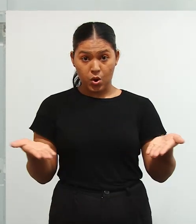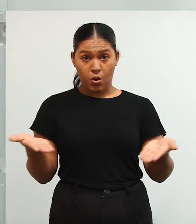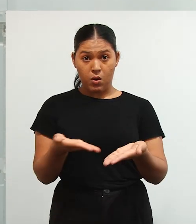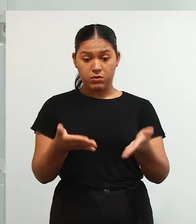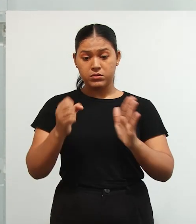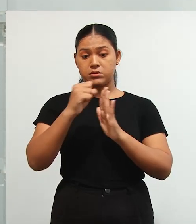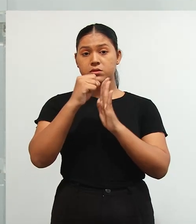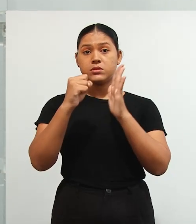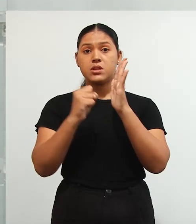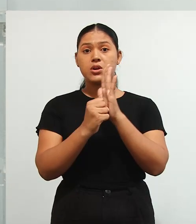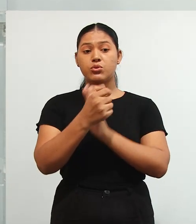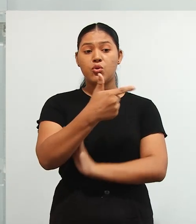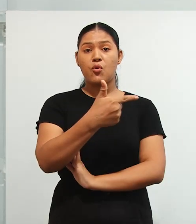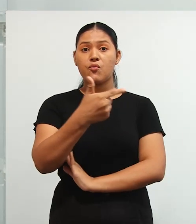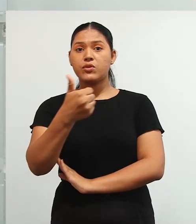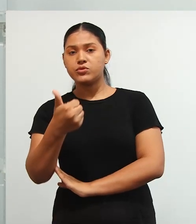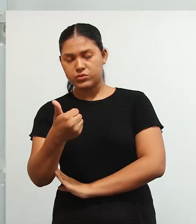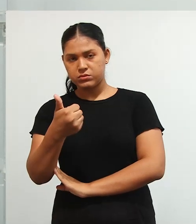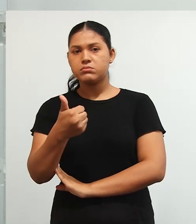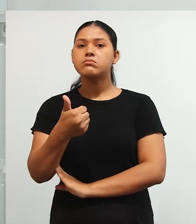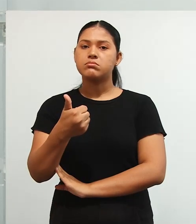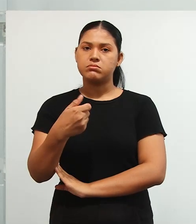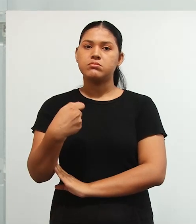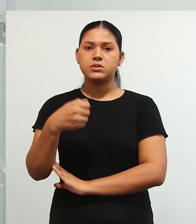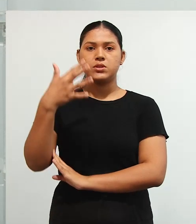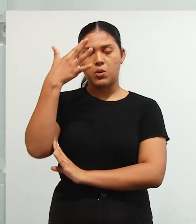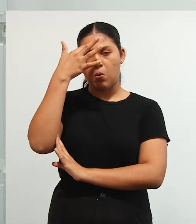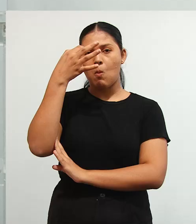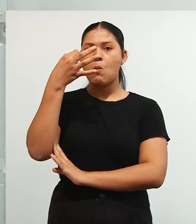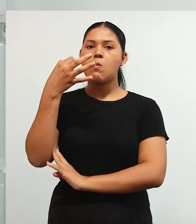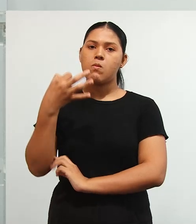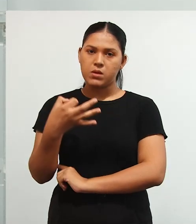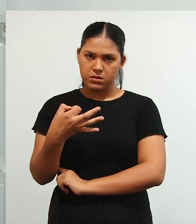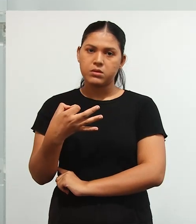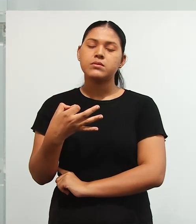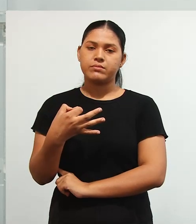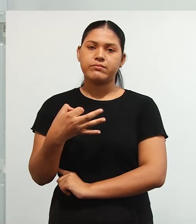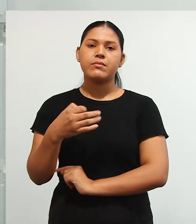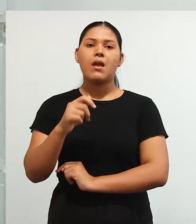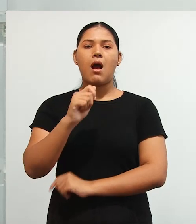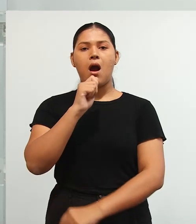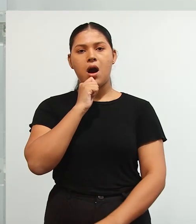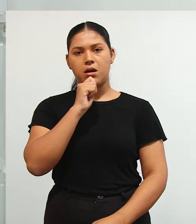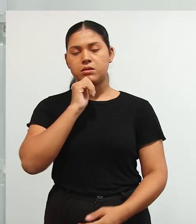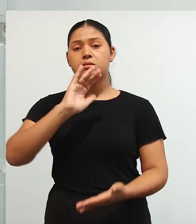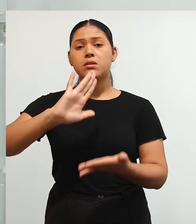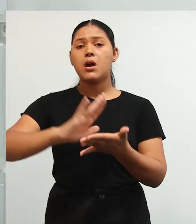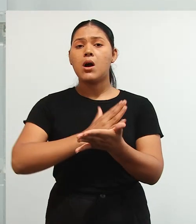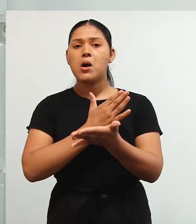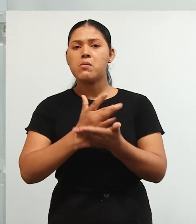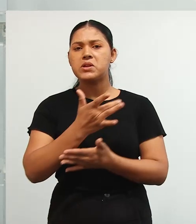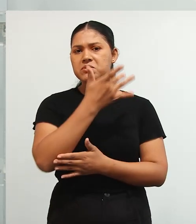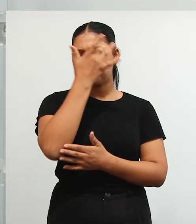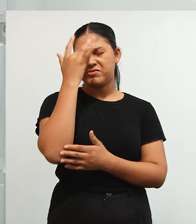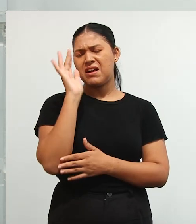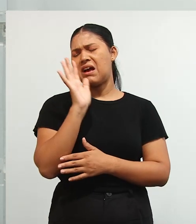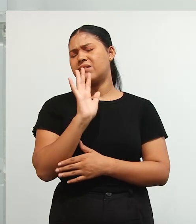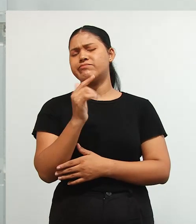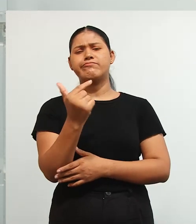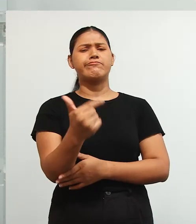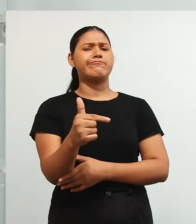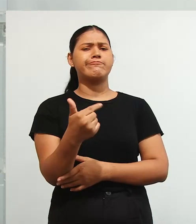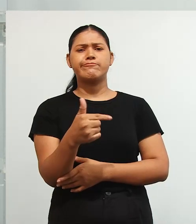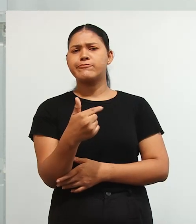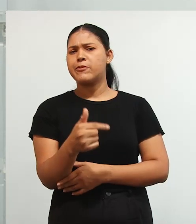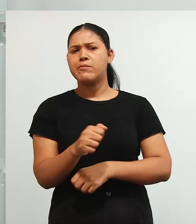XXI, já na terceira década, há pessoas que insistem na tese de que não existe racismo,